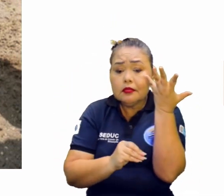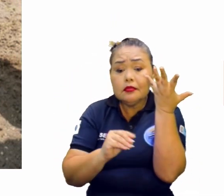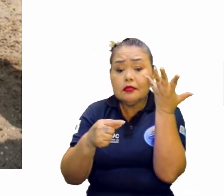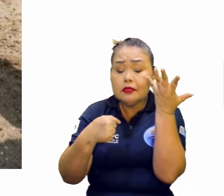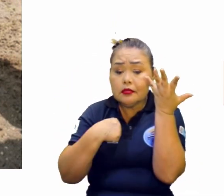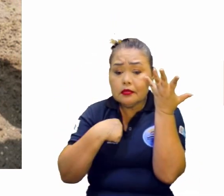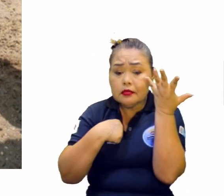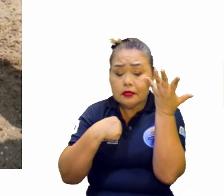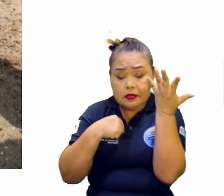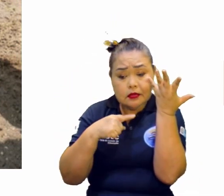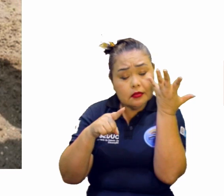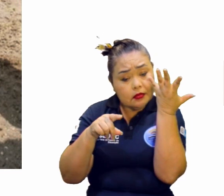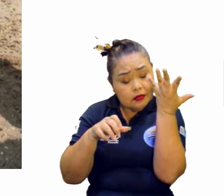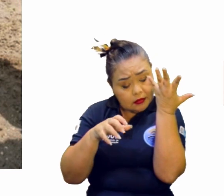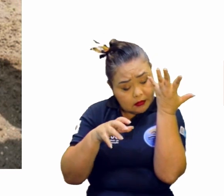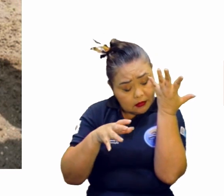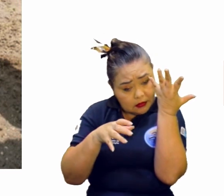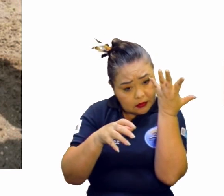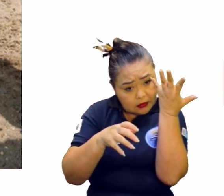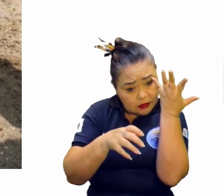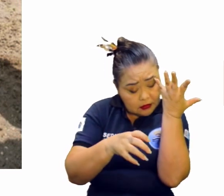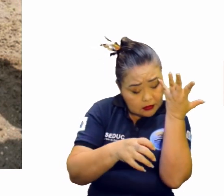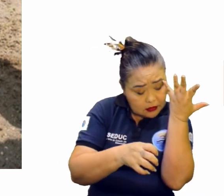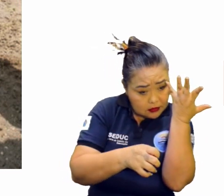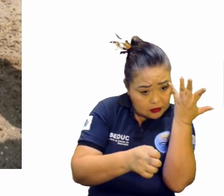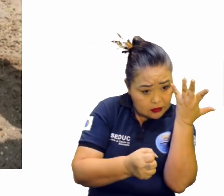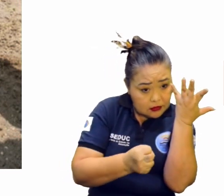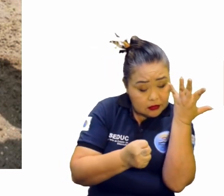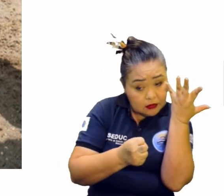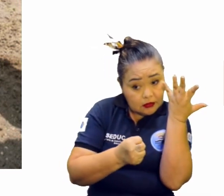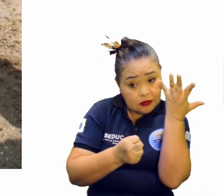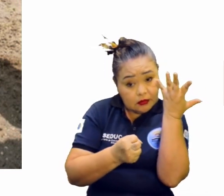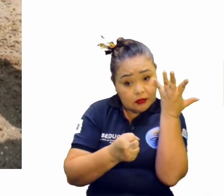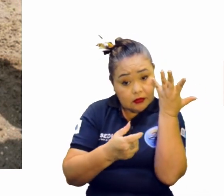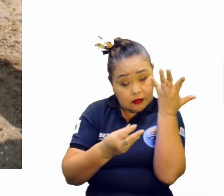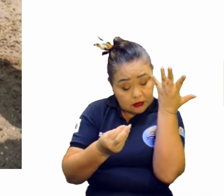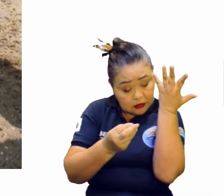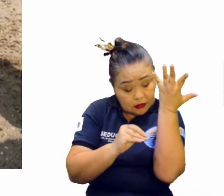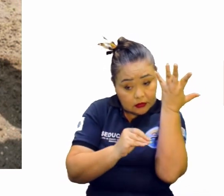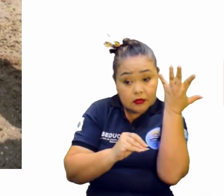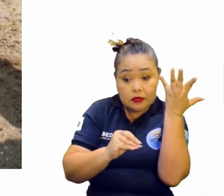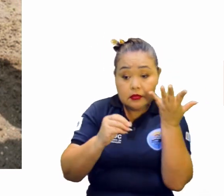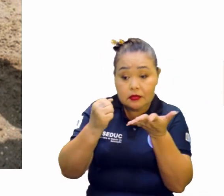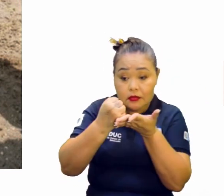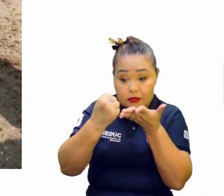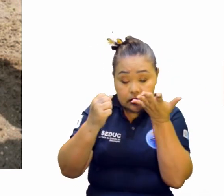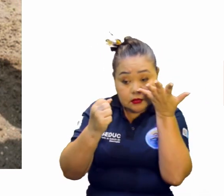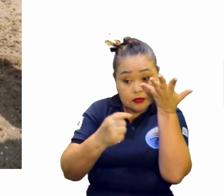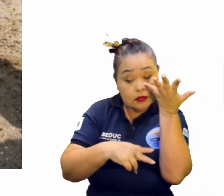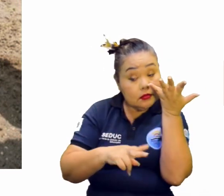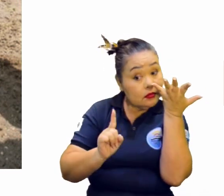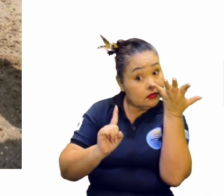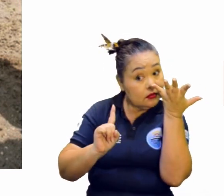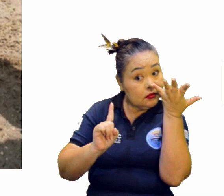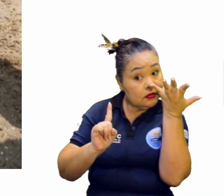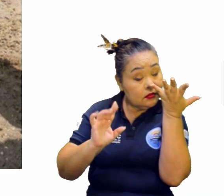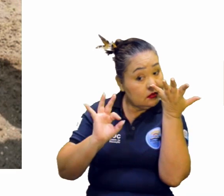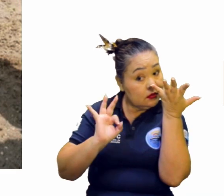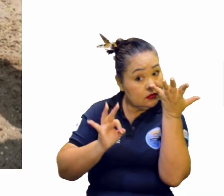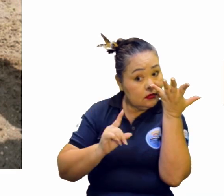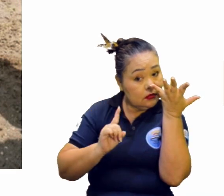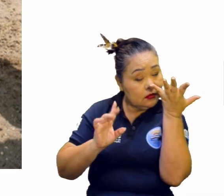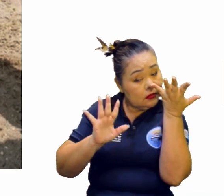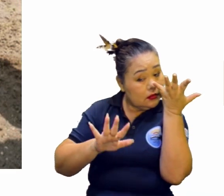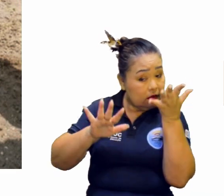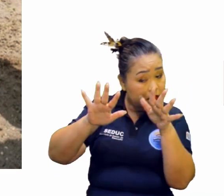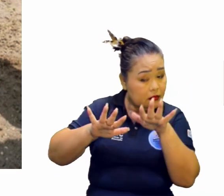espontânea vontade, e vou fazer. Né? Tem gente que faz automedicação, né? Que não é devido. De vez em quando a gente dá